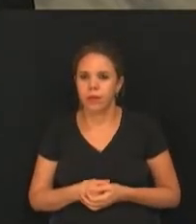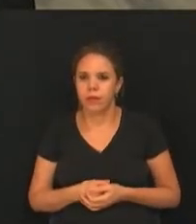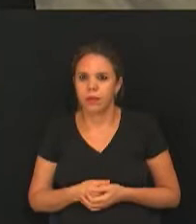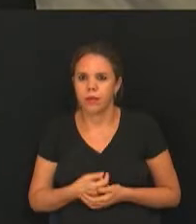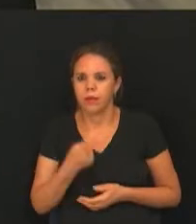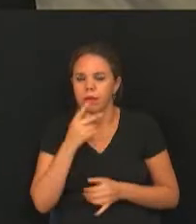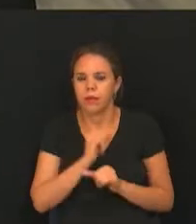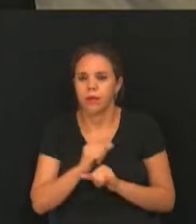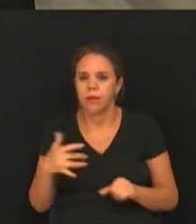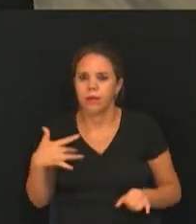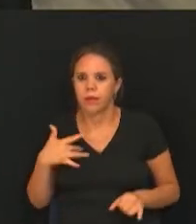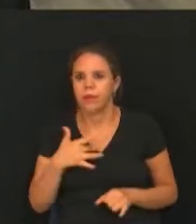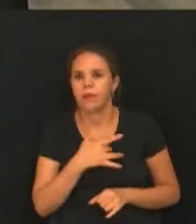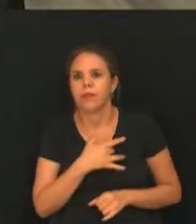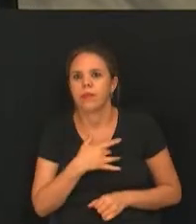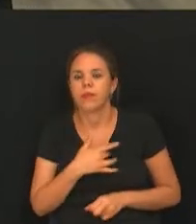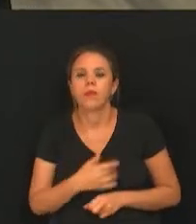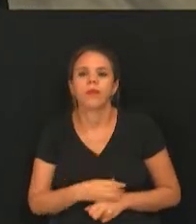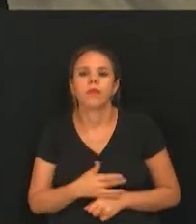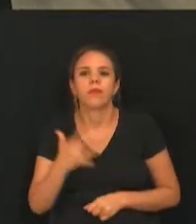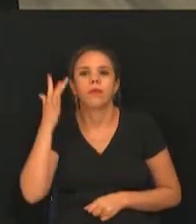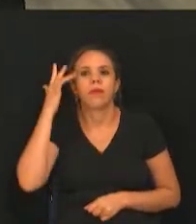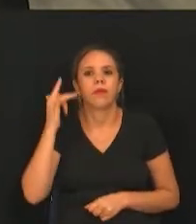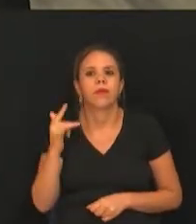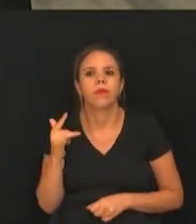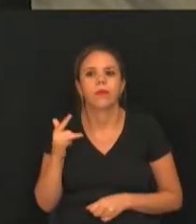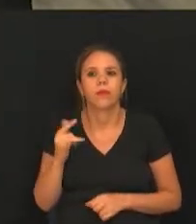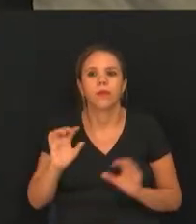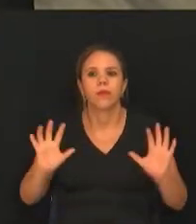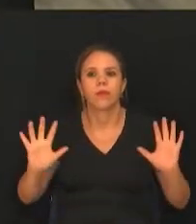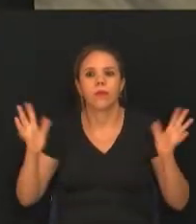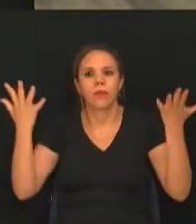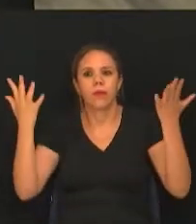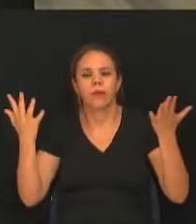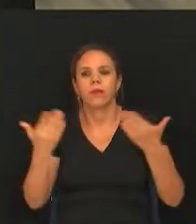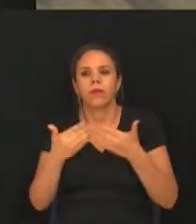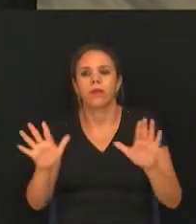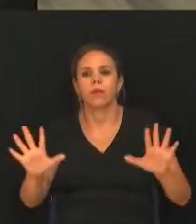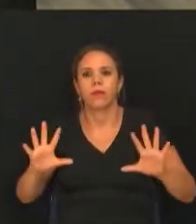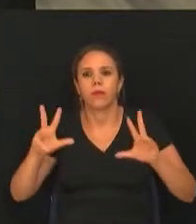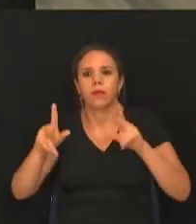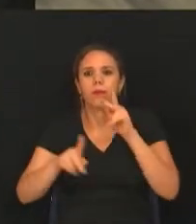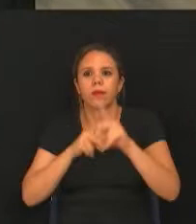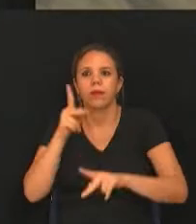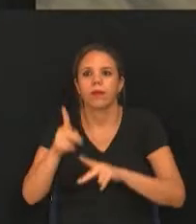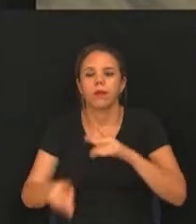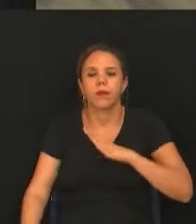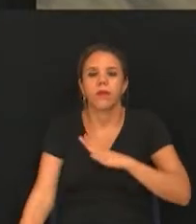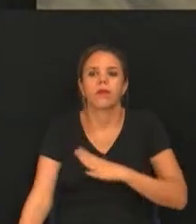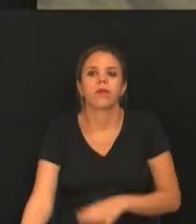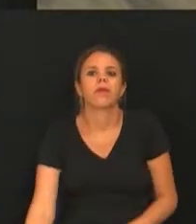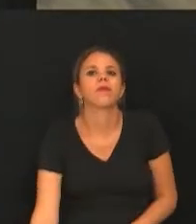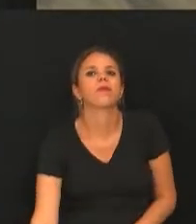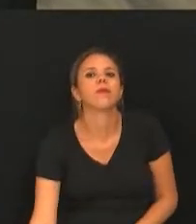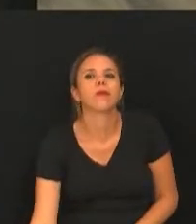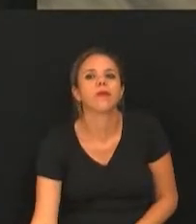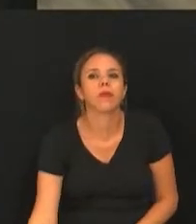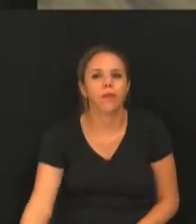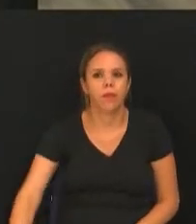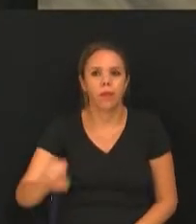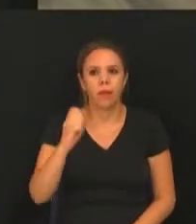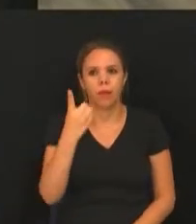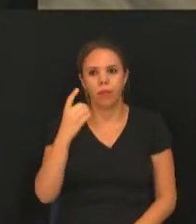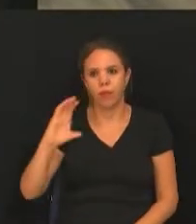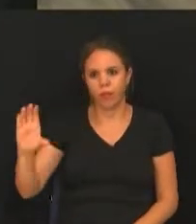sobre saúde, mas amanhã tem um evento que já está mexendo com toda a cidade e a INDEC aí já está